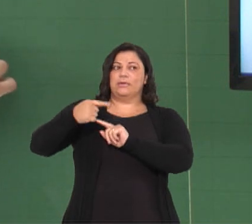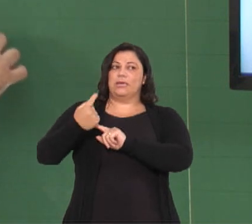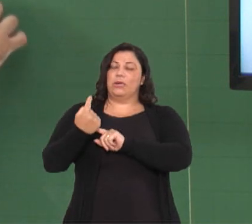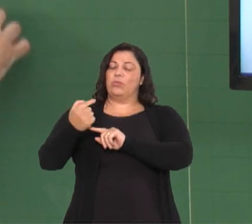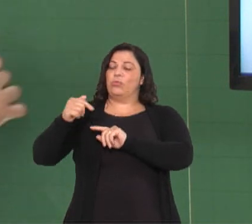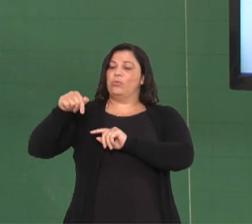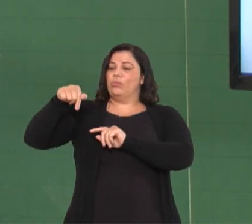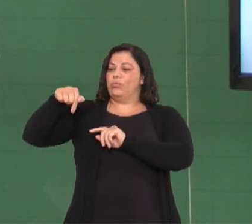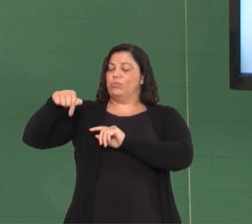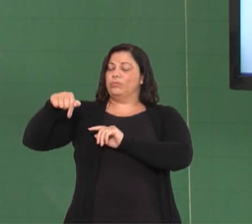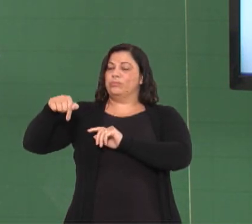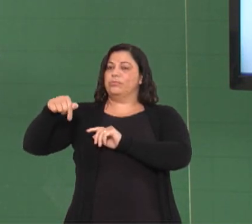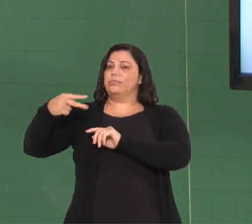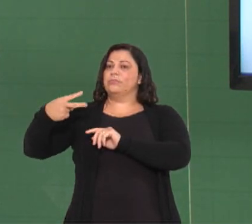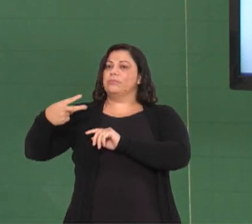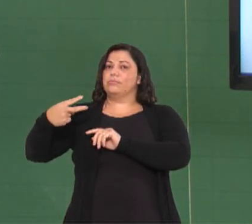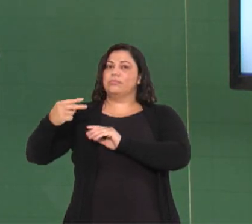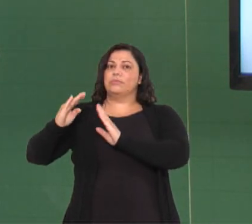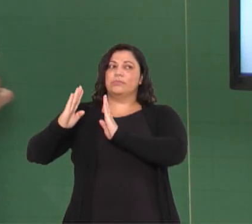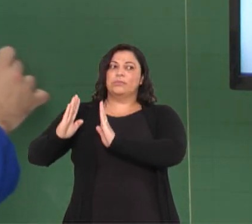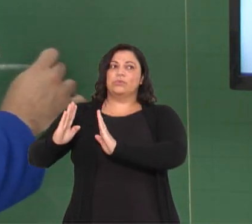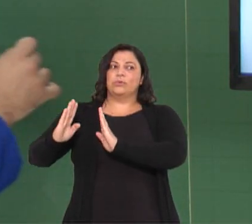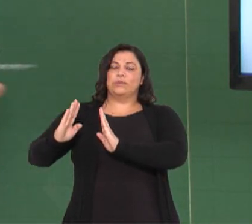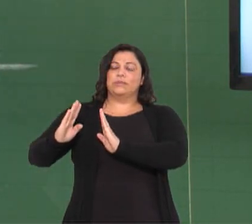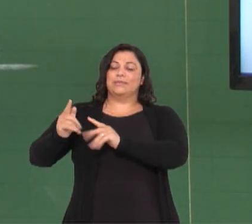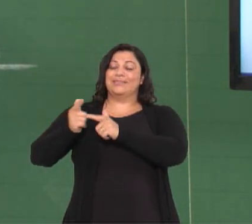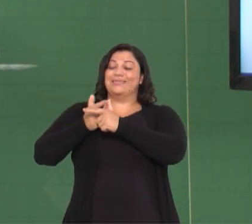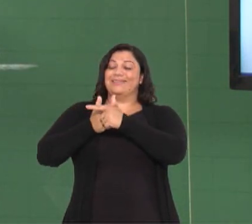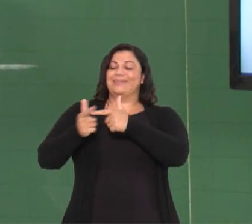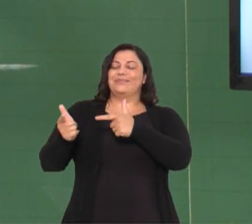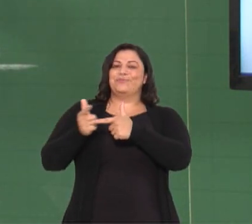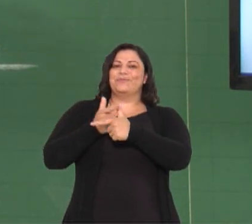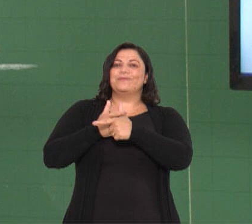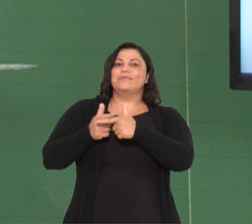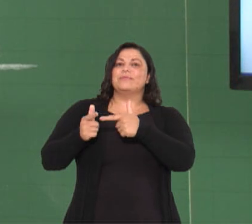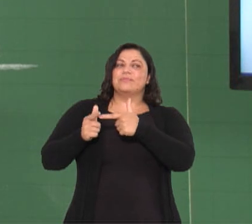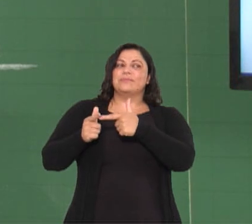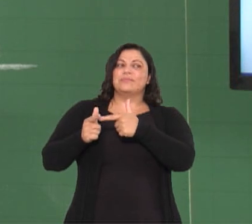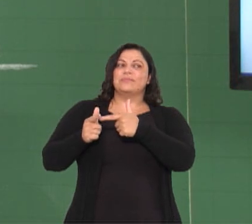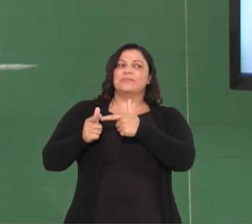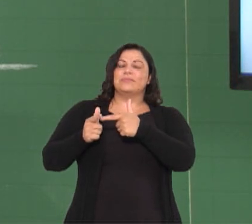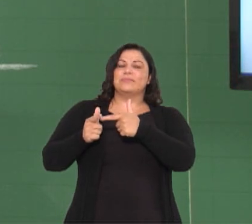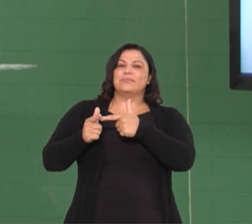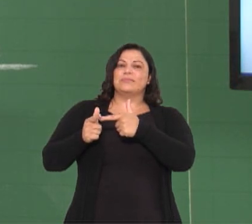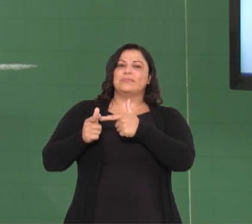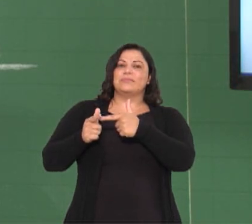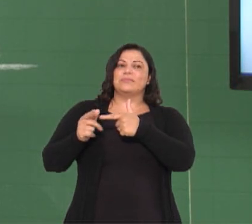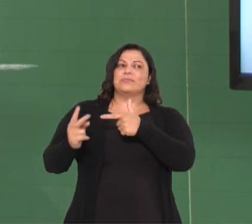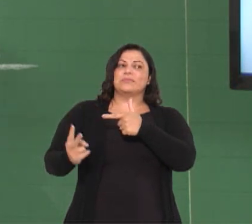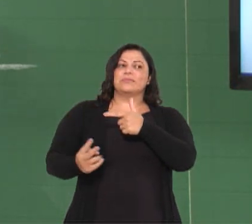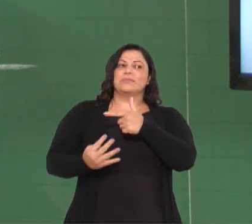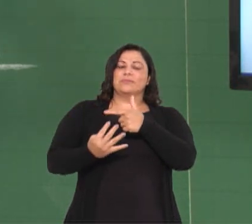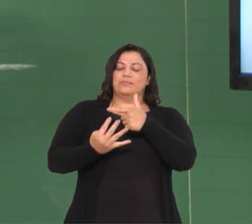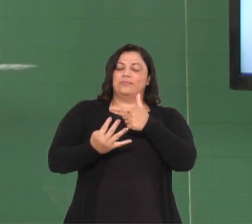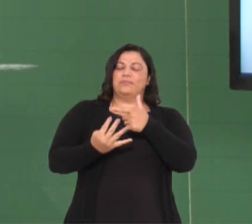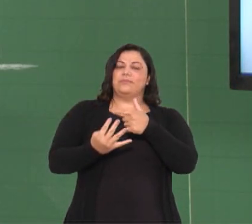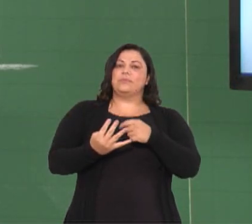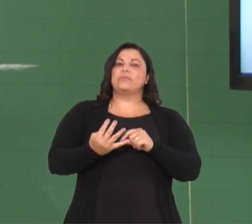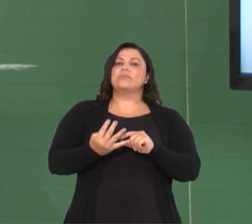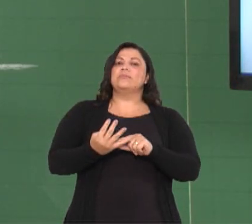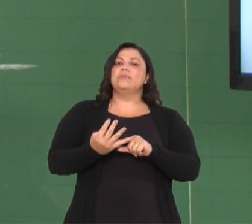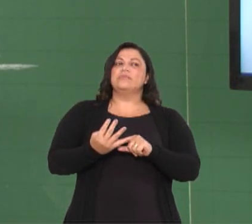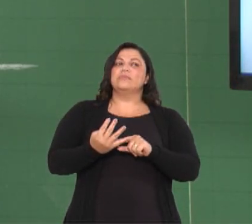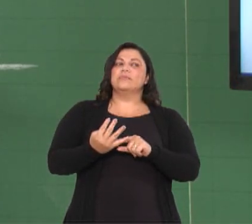Q2, tudo isso divididos por 2 elevado ao quadrado 4,